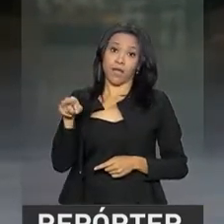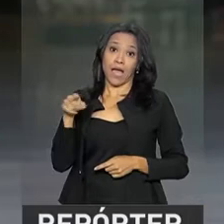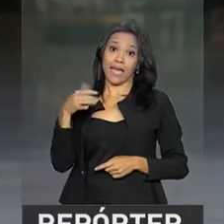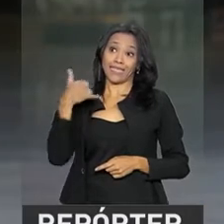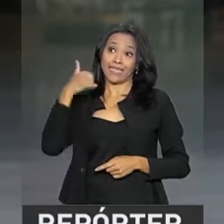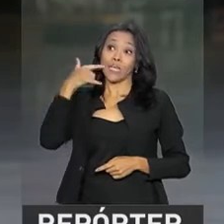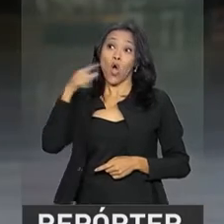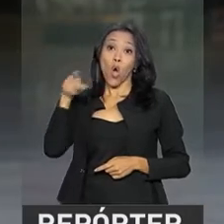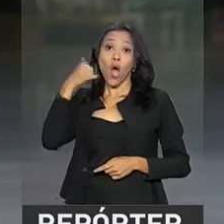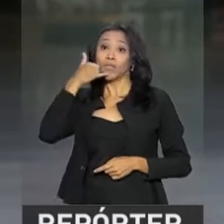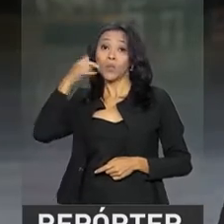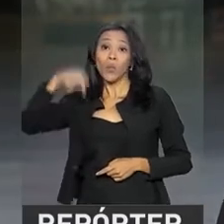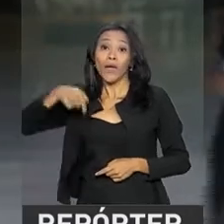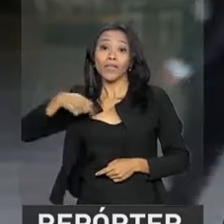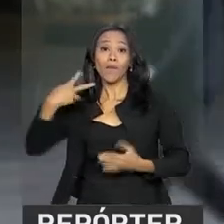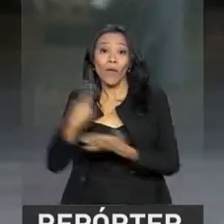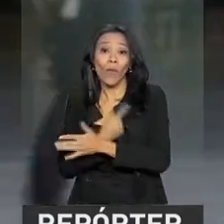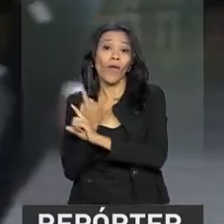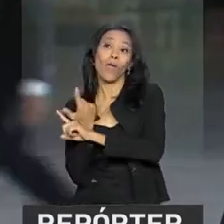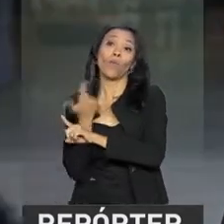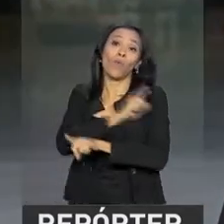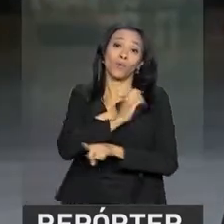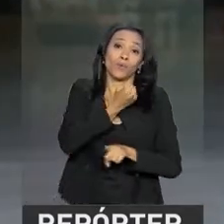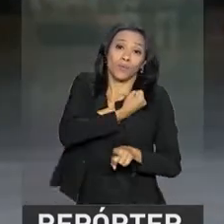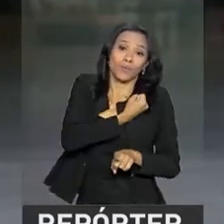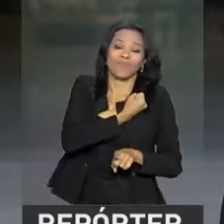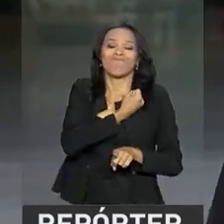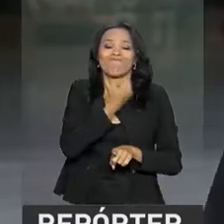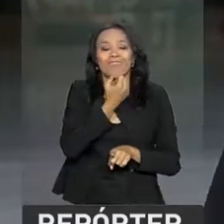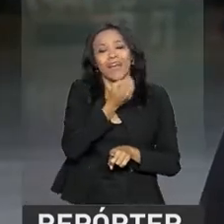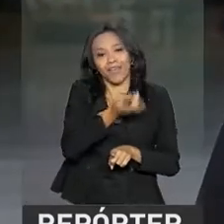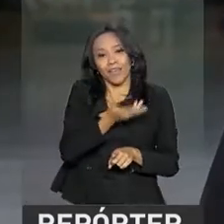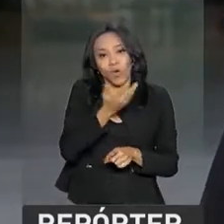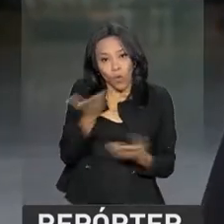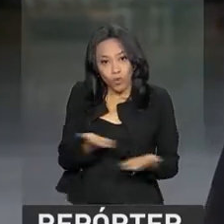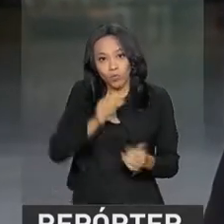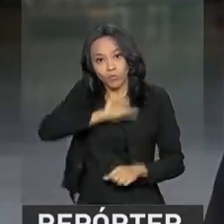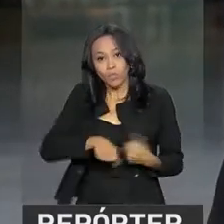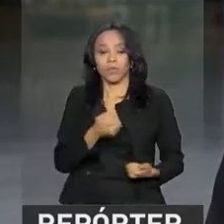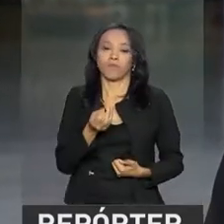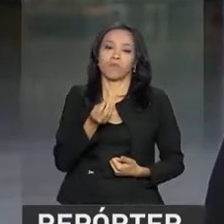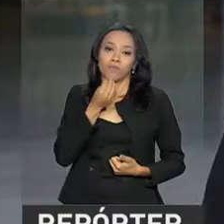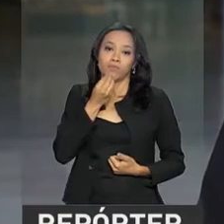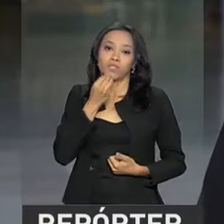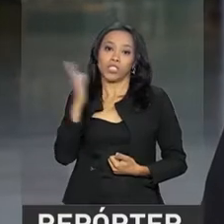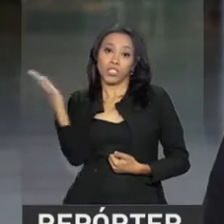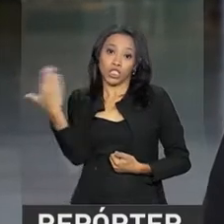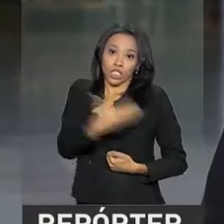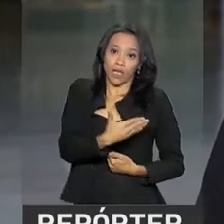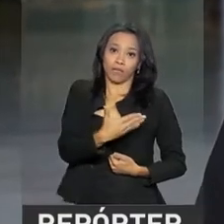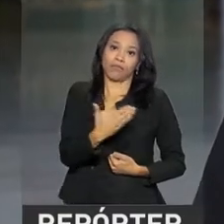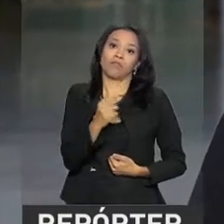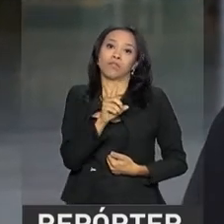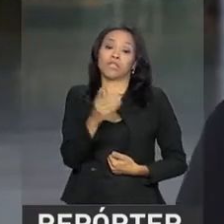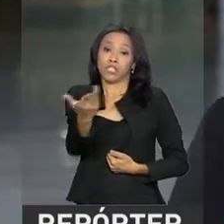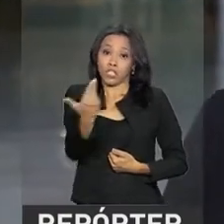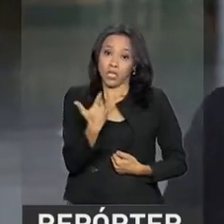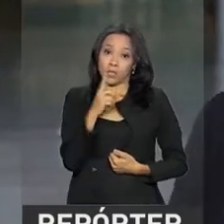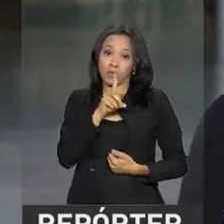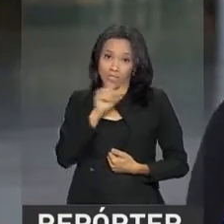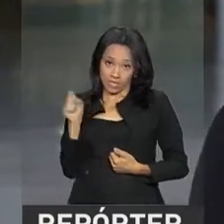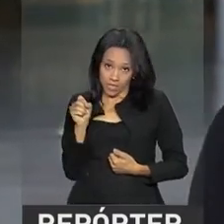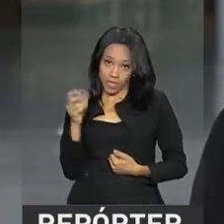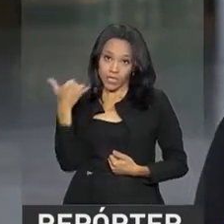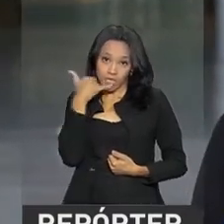e ligar 100 nós integramos as centrais para que ela pudesse fazer essa denúncia diretamente para o disque 100 da mesma forma